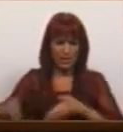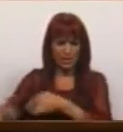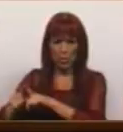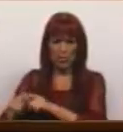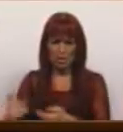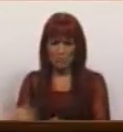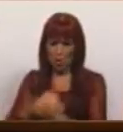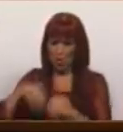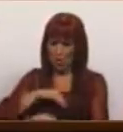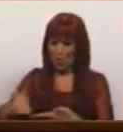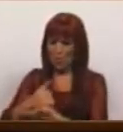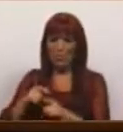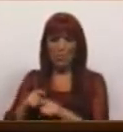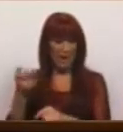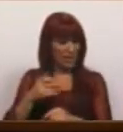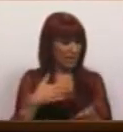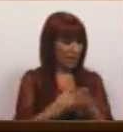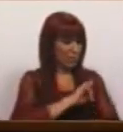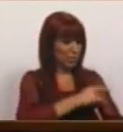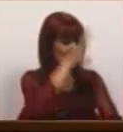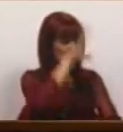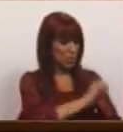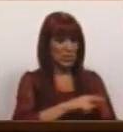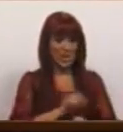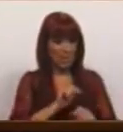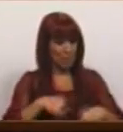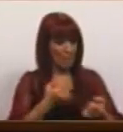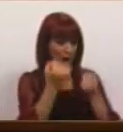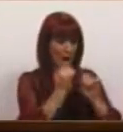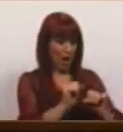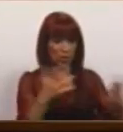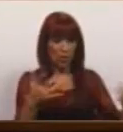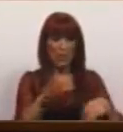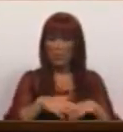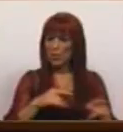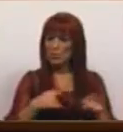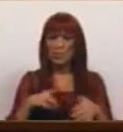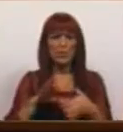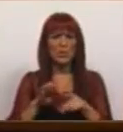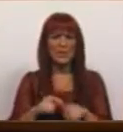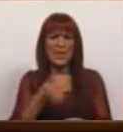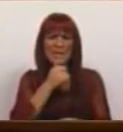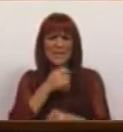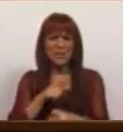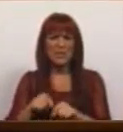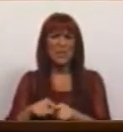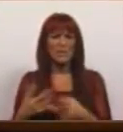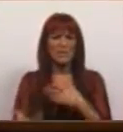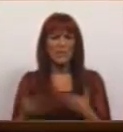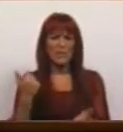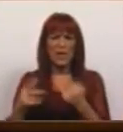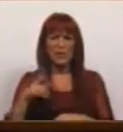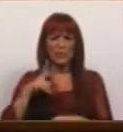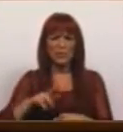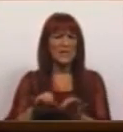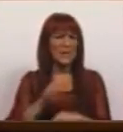estratégicos e lucrativos, fragilizando o poder do Estado e a sua própria autonomia face a alguns centros de decisão que vão saindo do país,